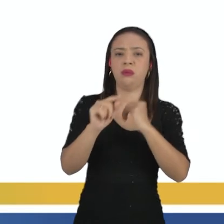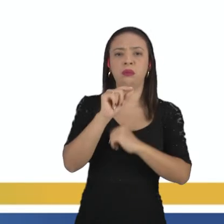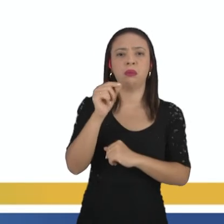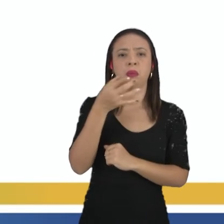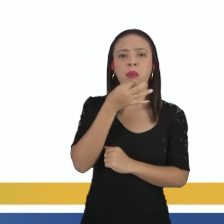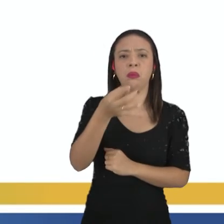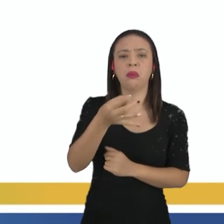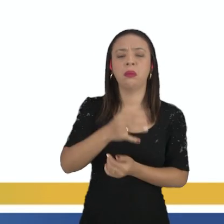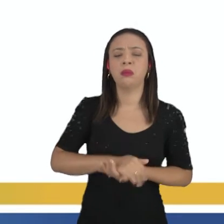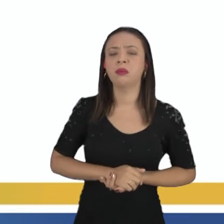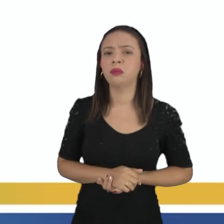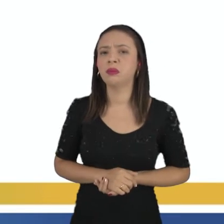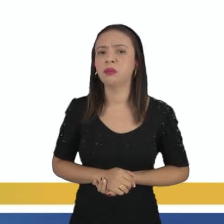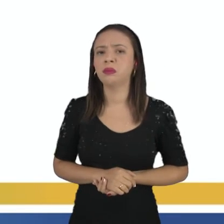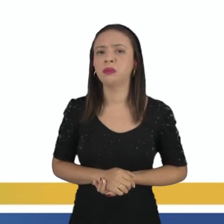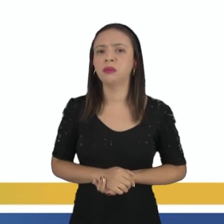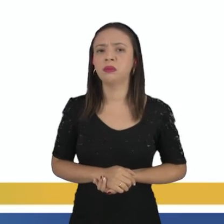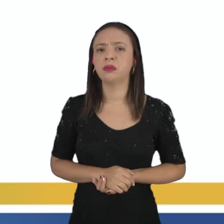acham?